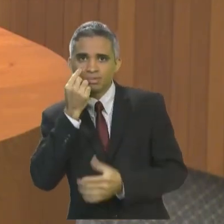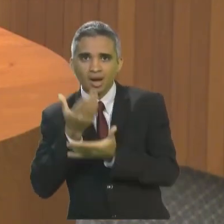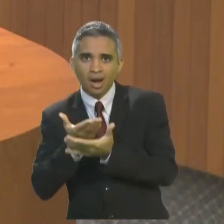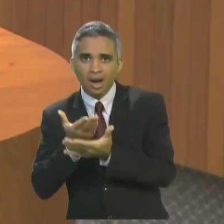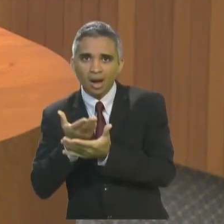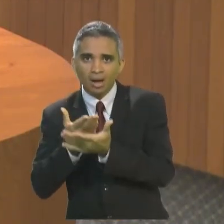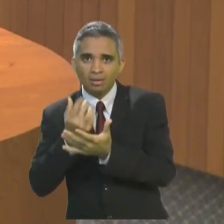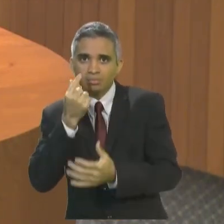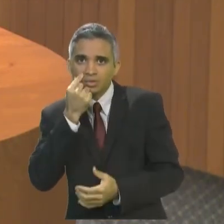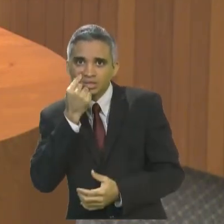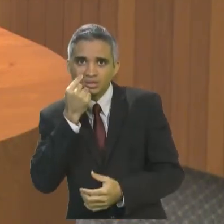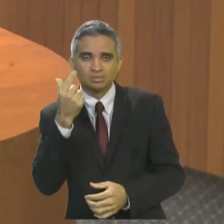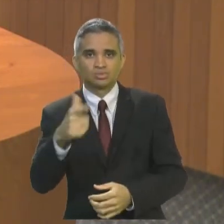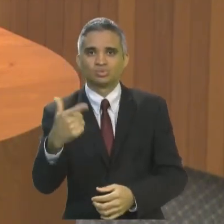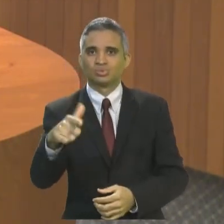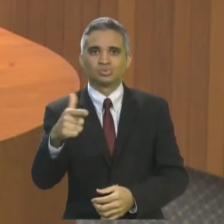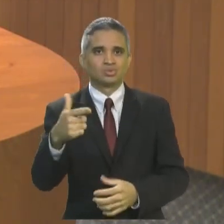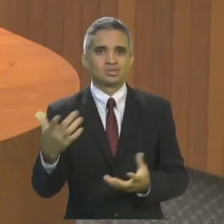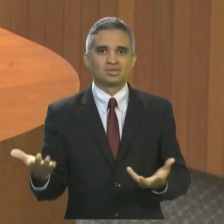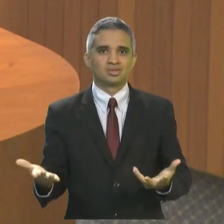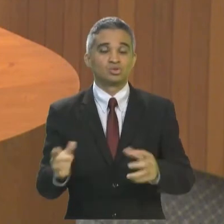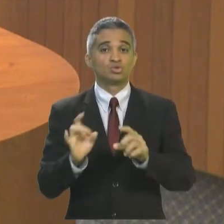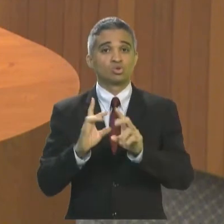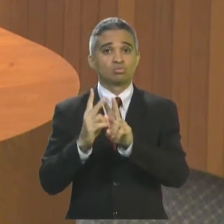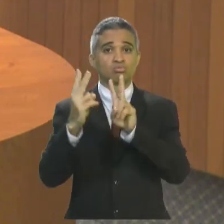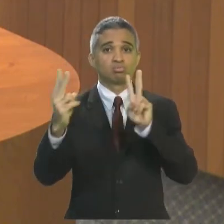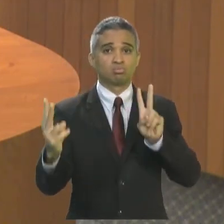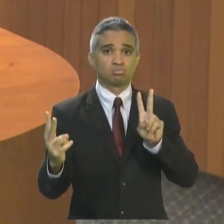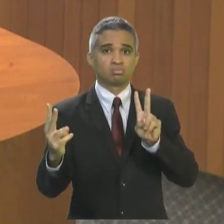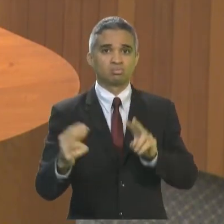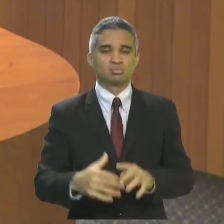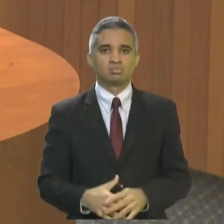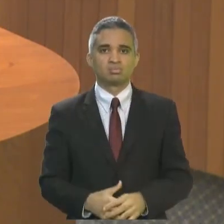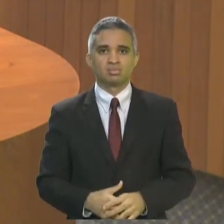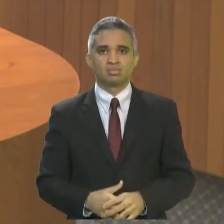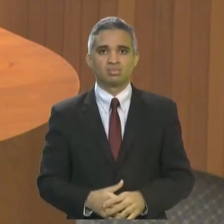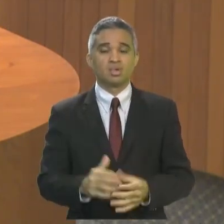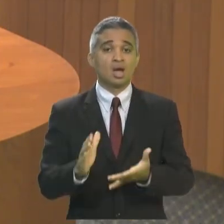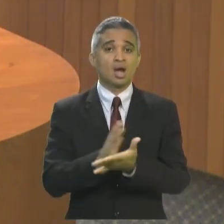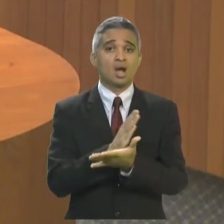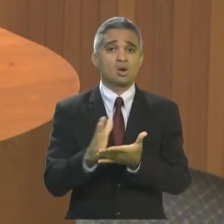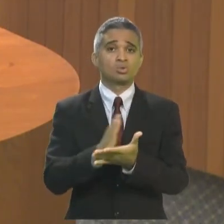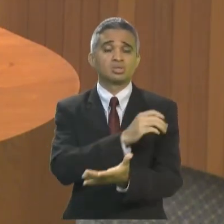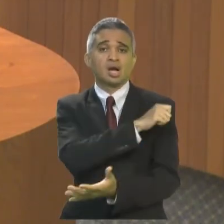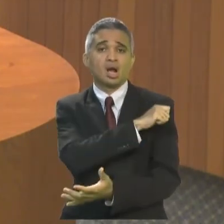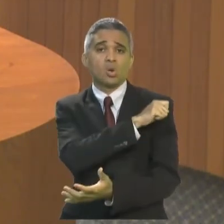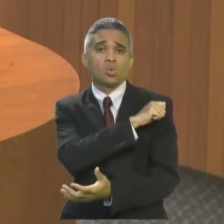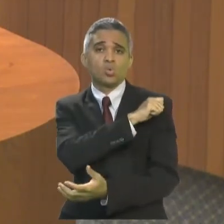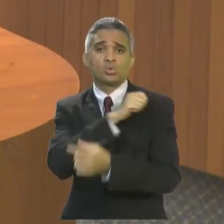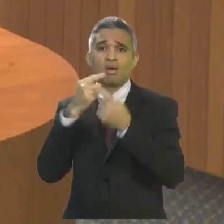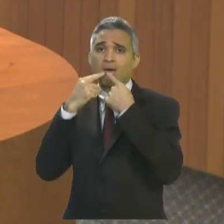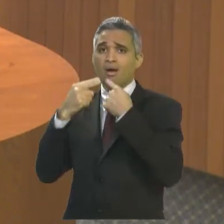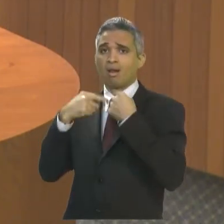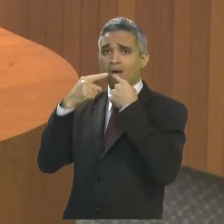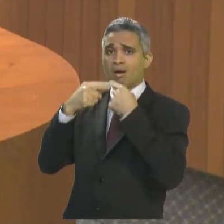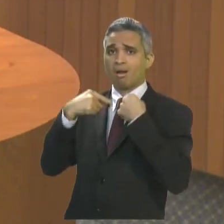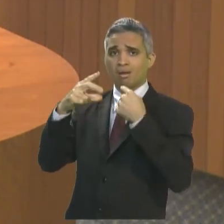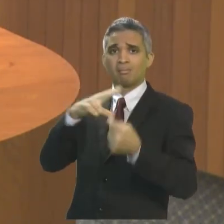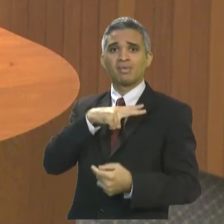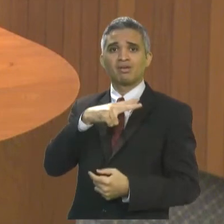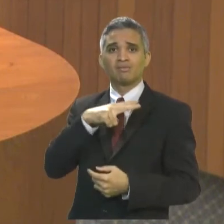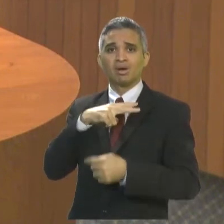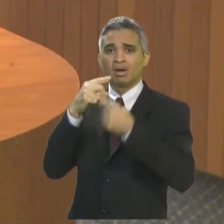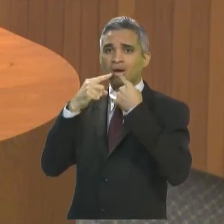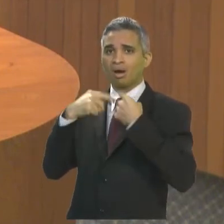direto no meu WhatsApp e no Instagram reclamação de aluno desesperado que não sabe mais como fazer. Professor não quer mais